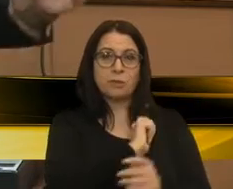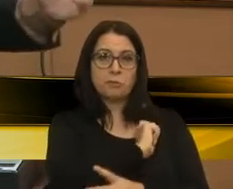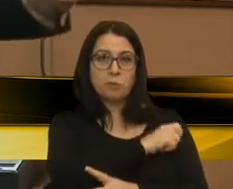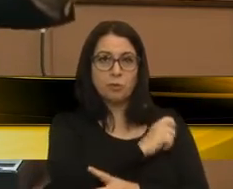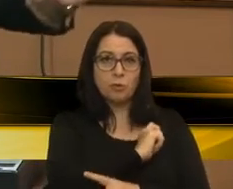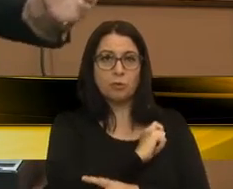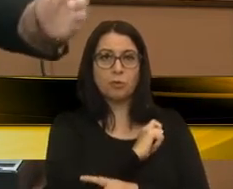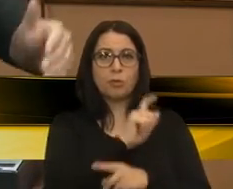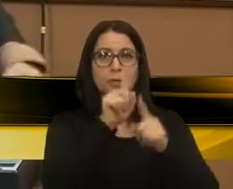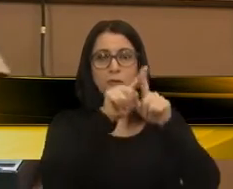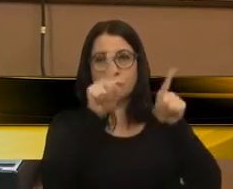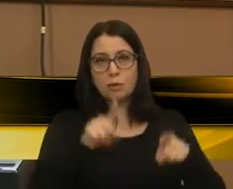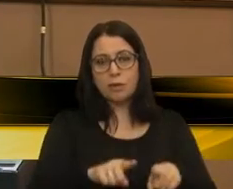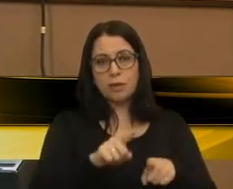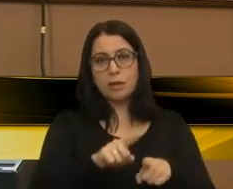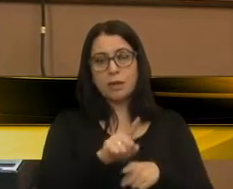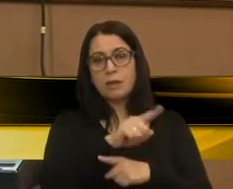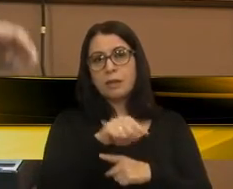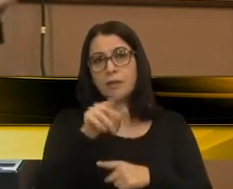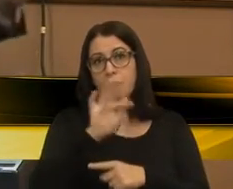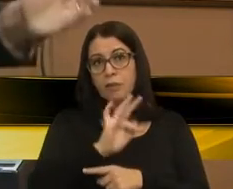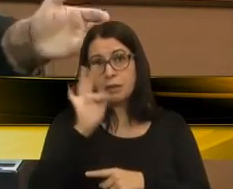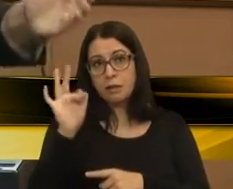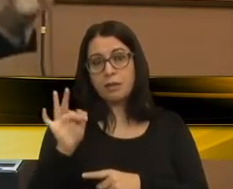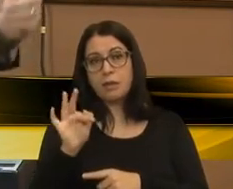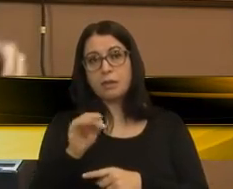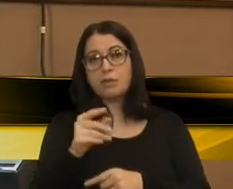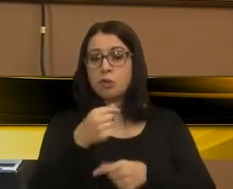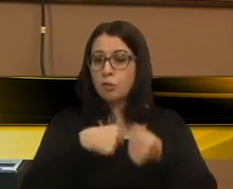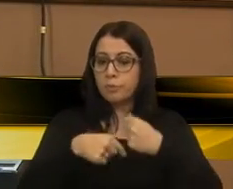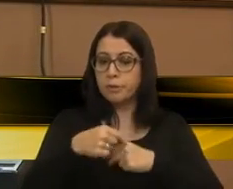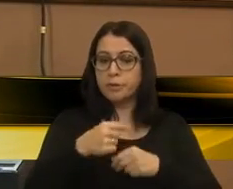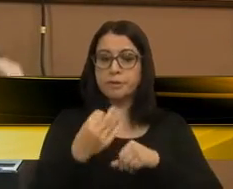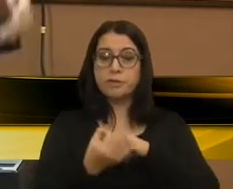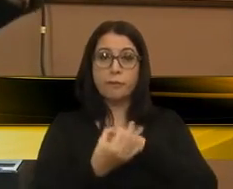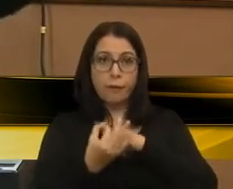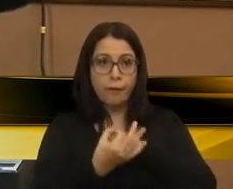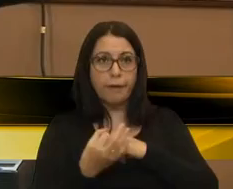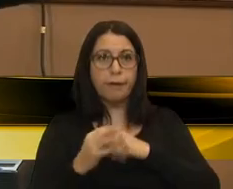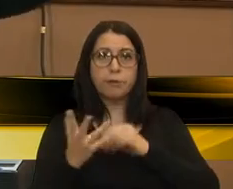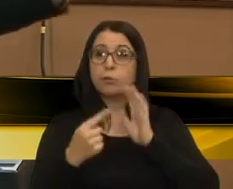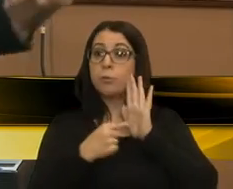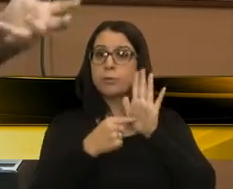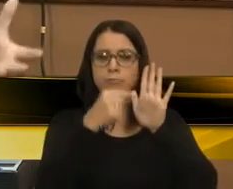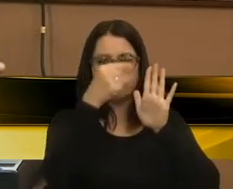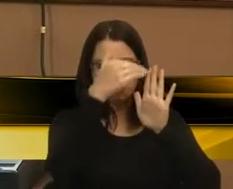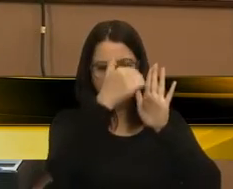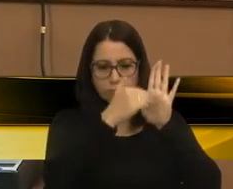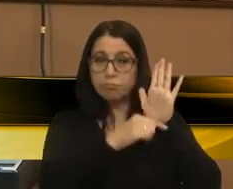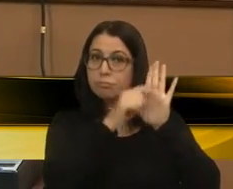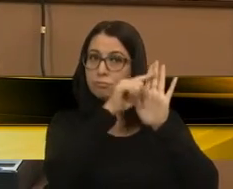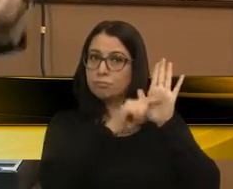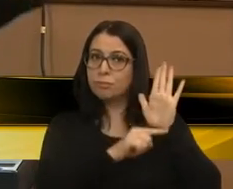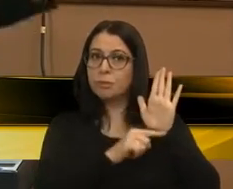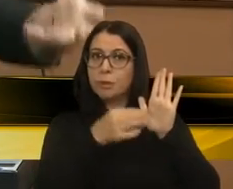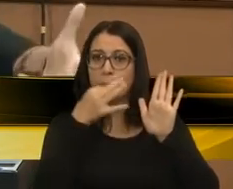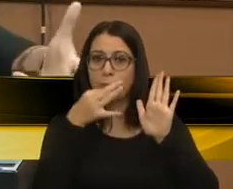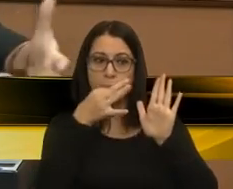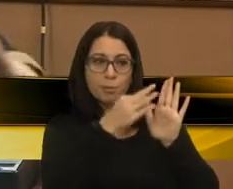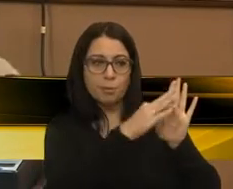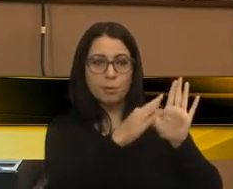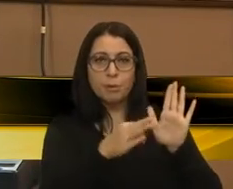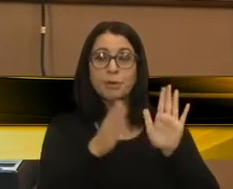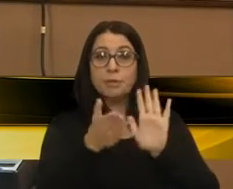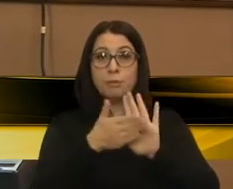servidores federais da Advocacia Geral da União, tivemos economistas, advogados, que expuseram os diversos pontos de vista